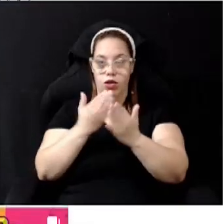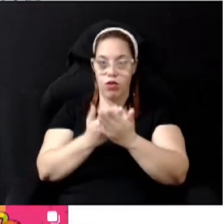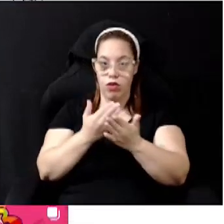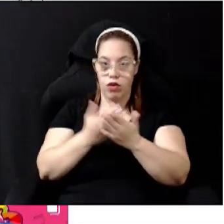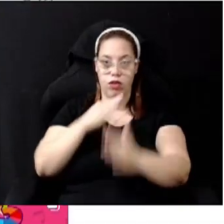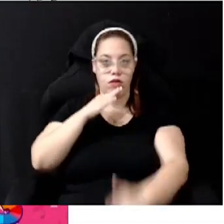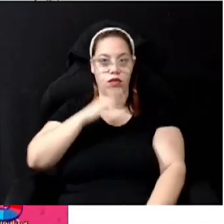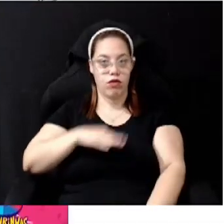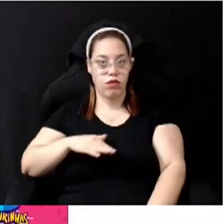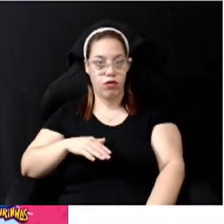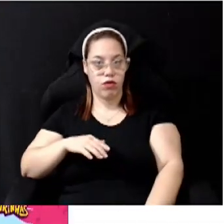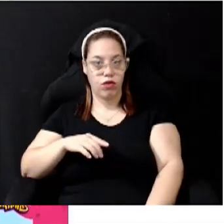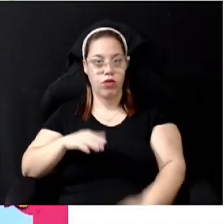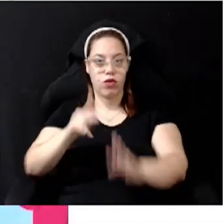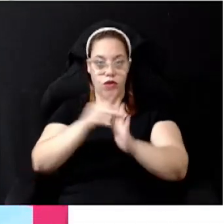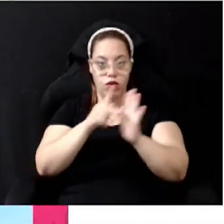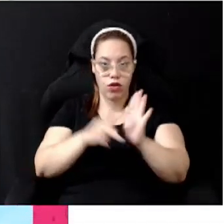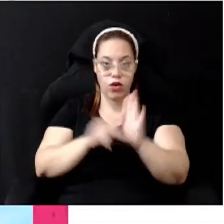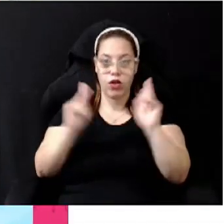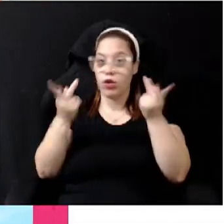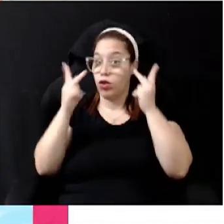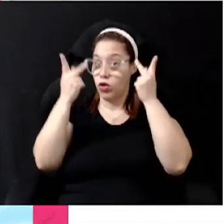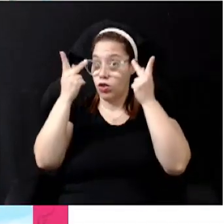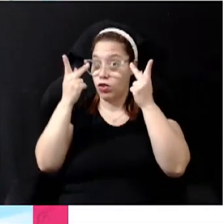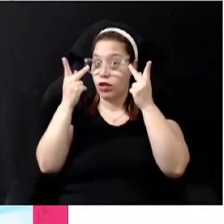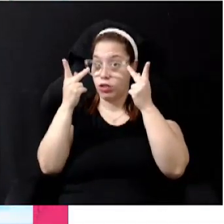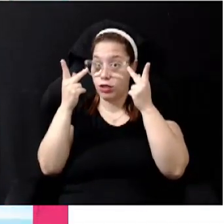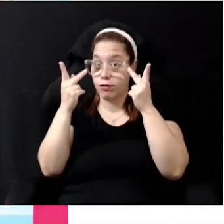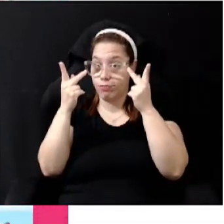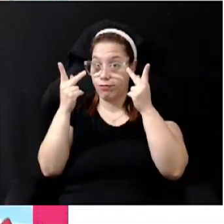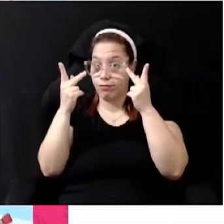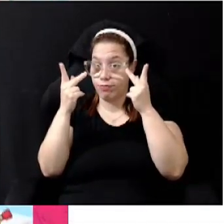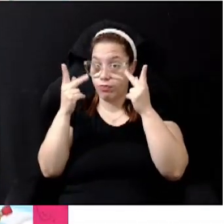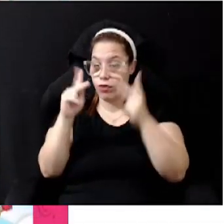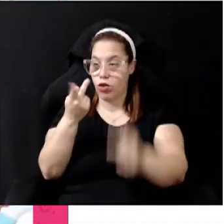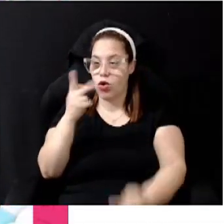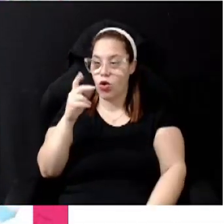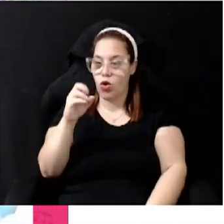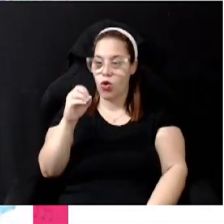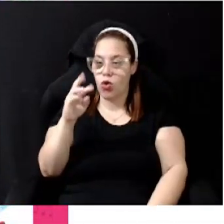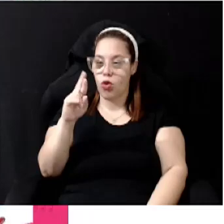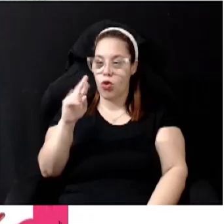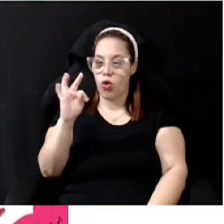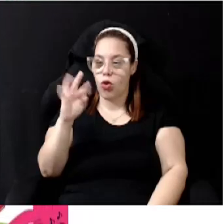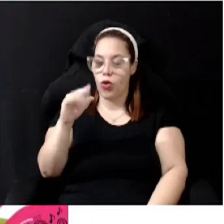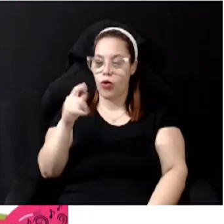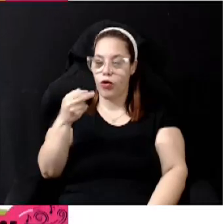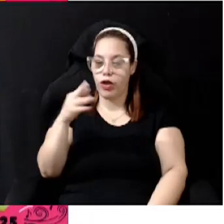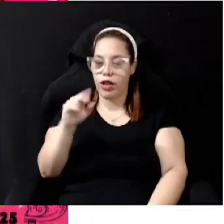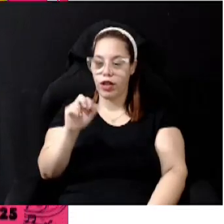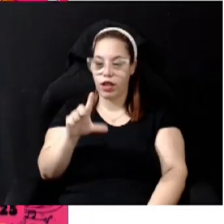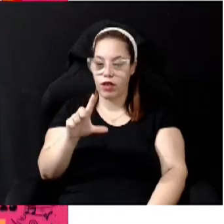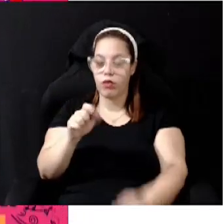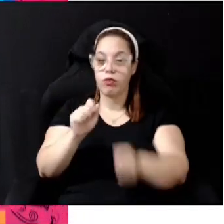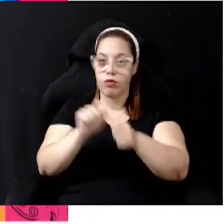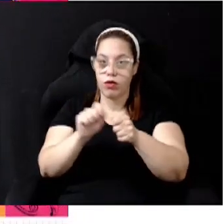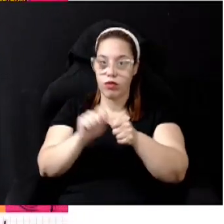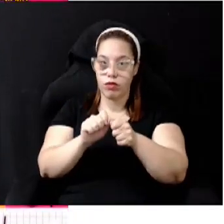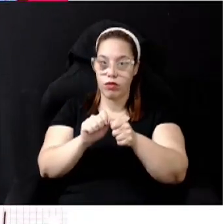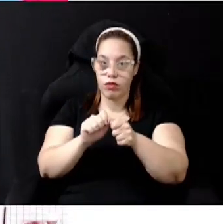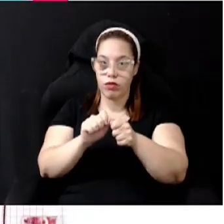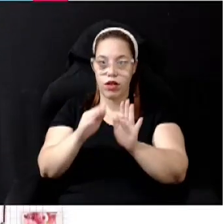tinha um projeto em Hortolândia, no Horto Florestal, e a gente ficava lá para fazer. Então fazia